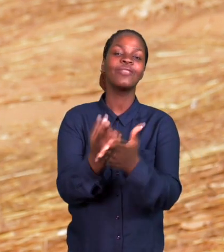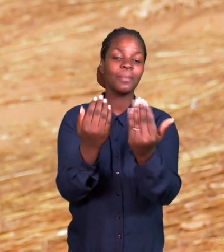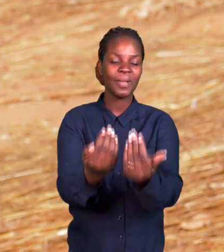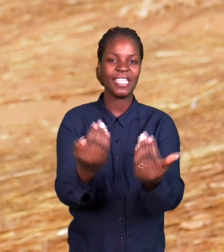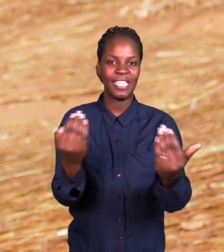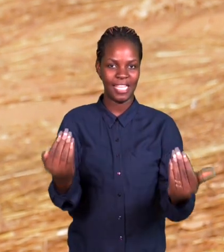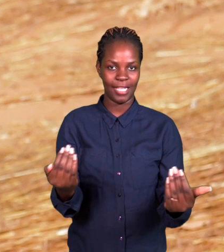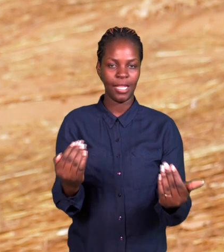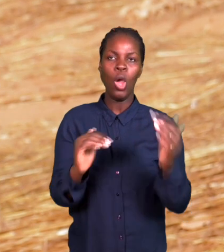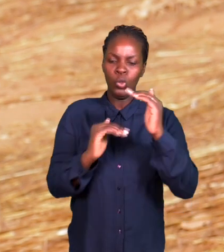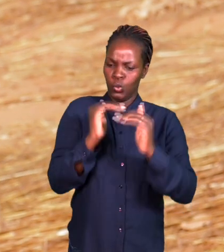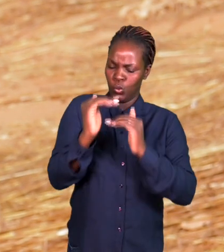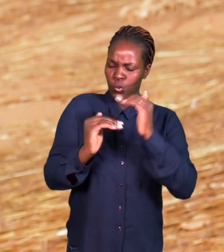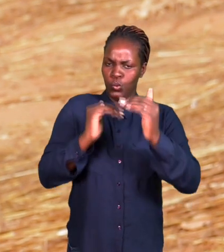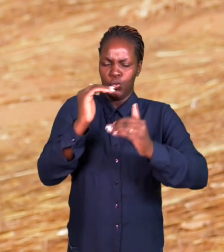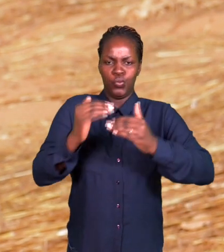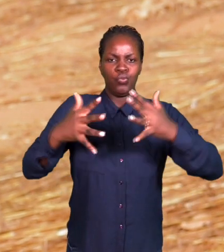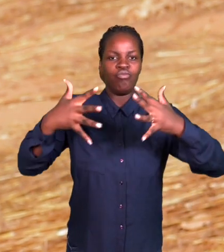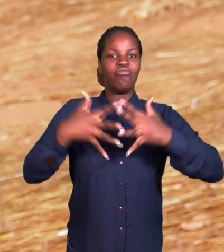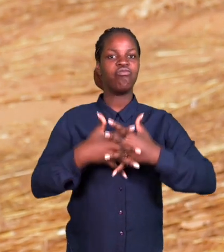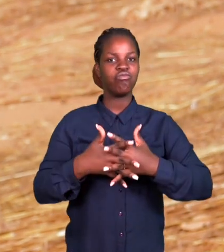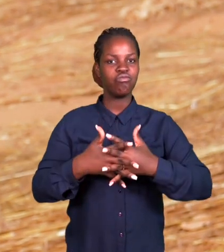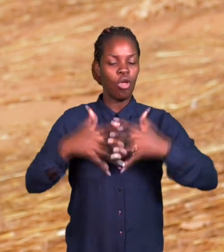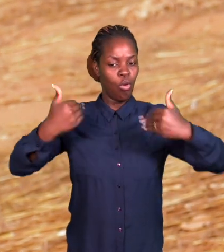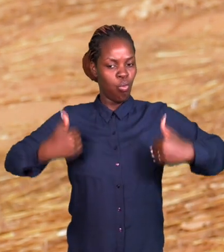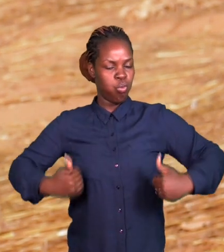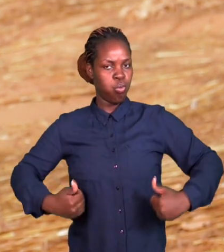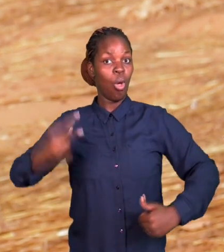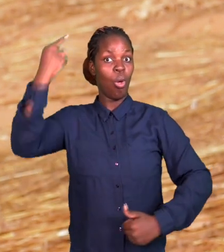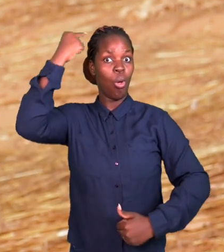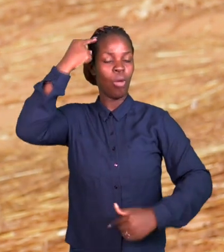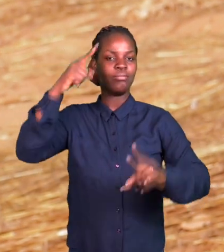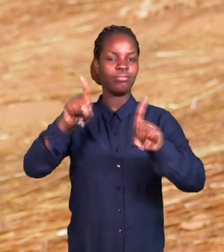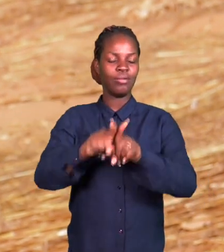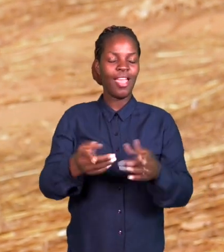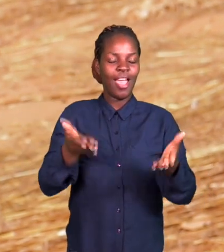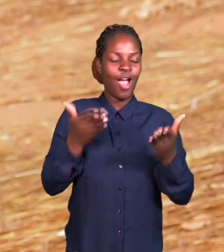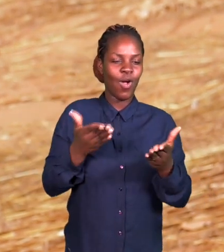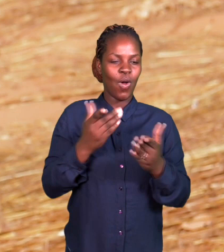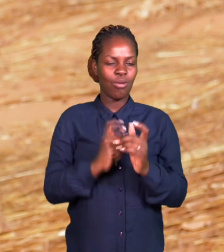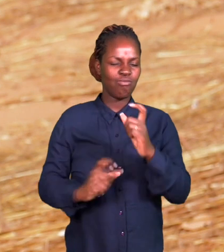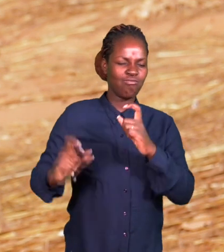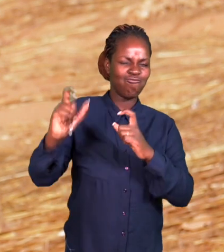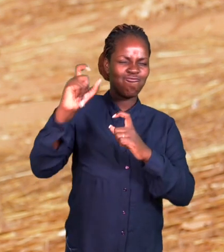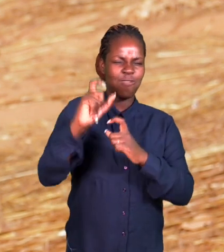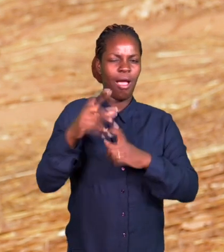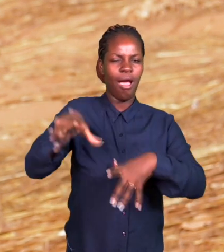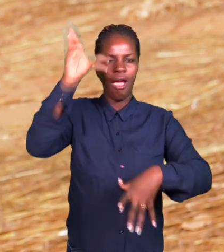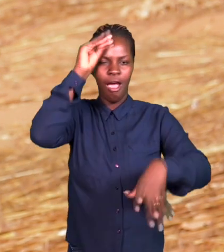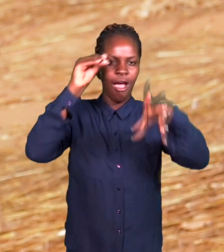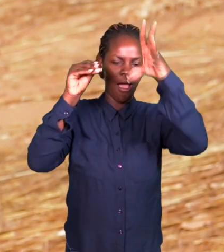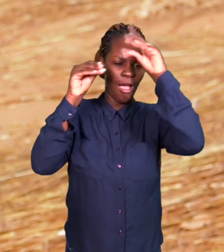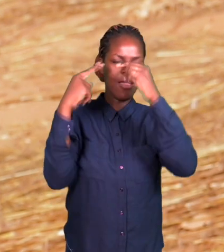no desenvolvimento cognitivo e emocional. Portanto, vamos a seguir a aumentar os nossos conhecimentos sobre os